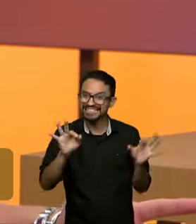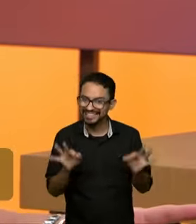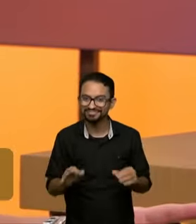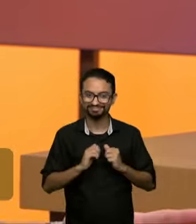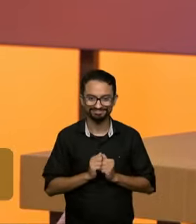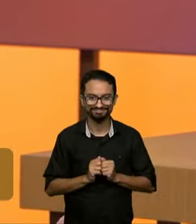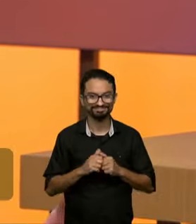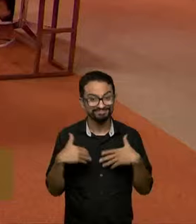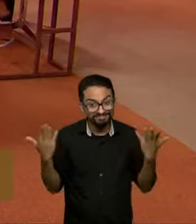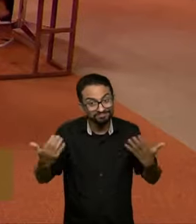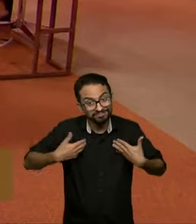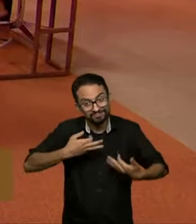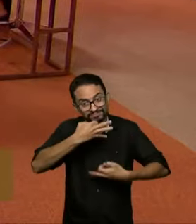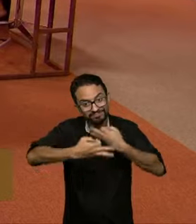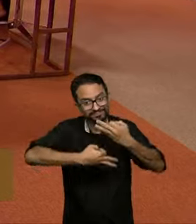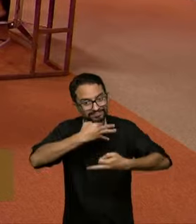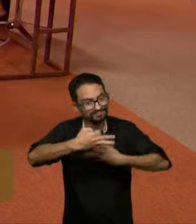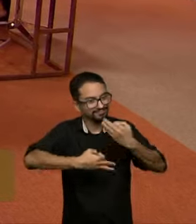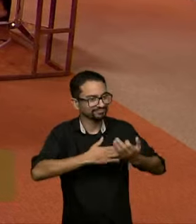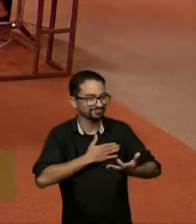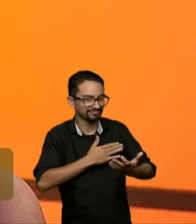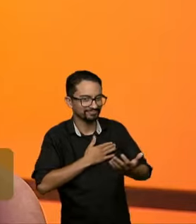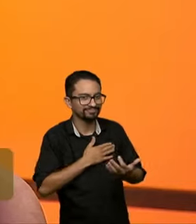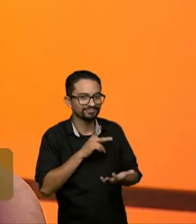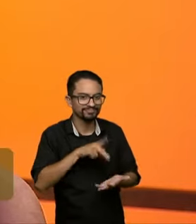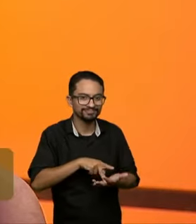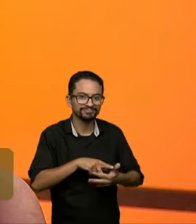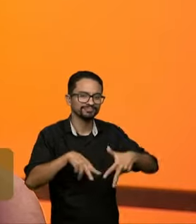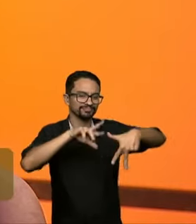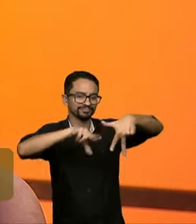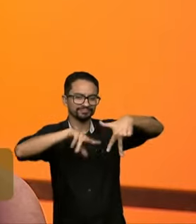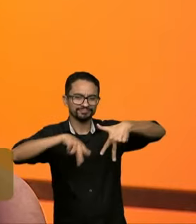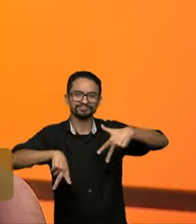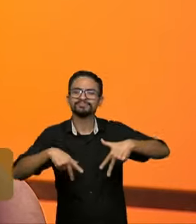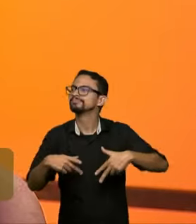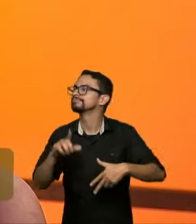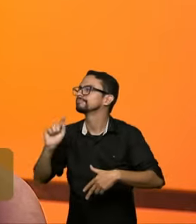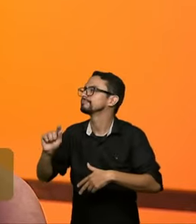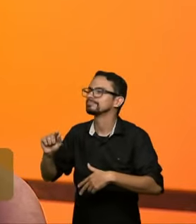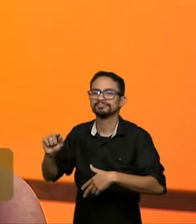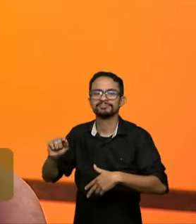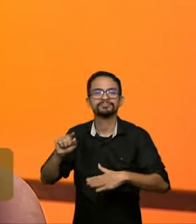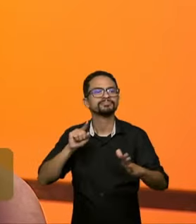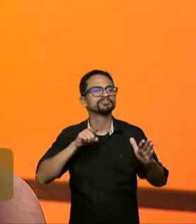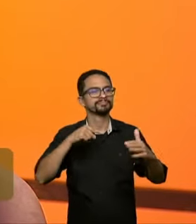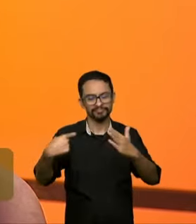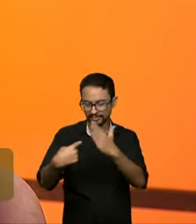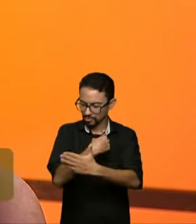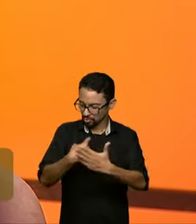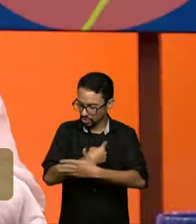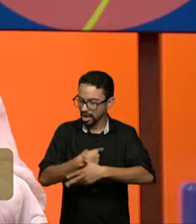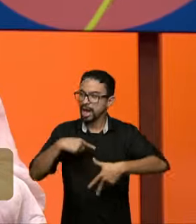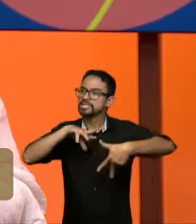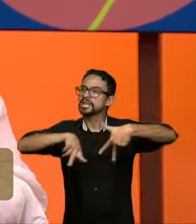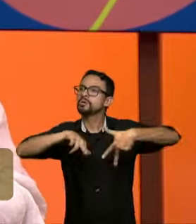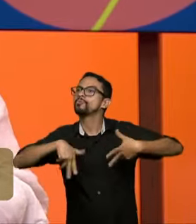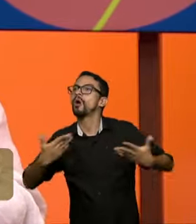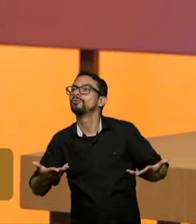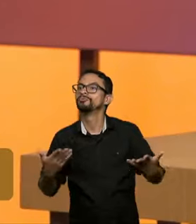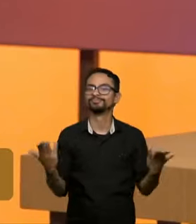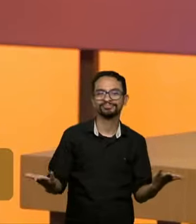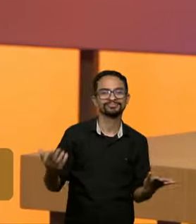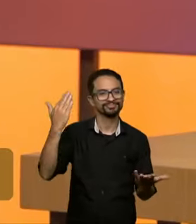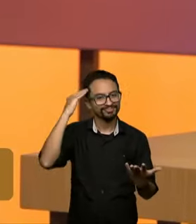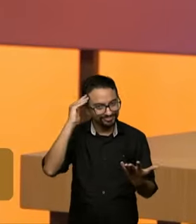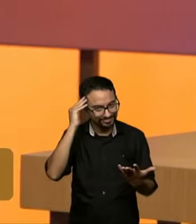Sim. Entendeu? Eu questiono o meu gênero, né? 4 vezes por dia. Não é? Como é? Eu questiono meu gênero 4 vezes por dia.